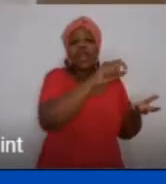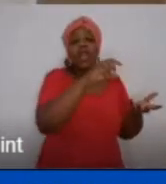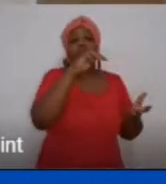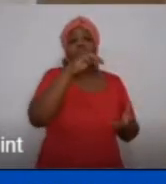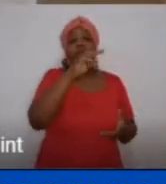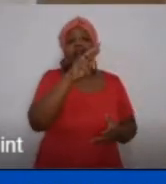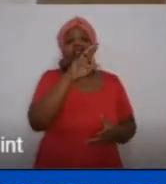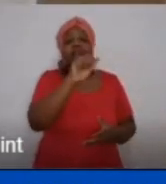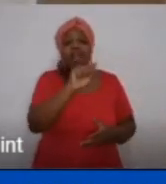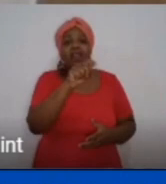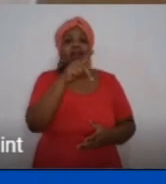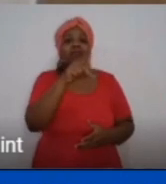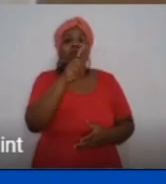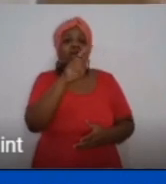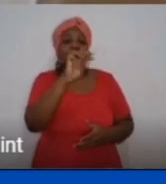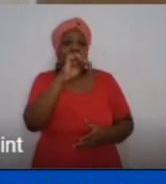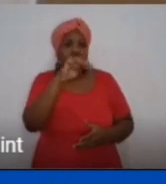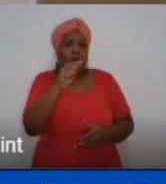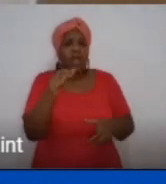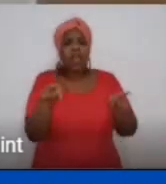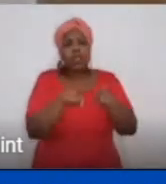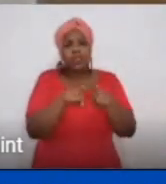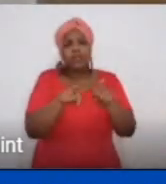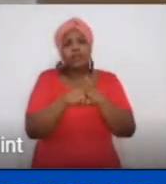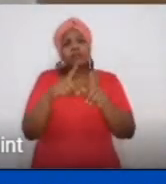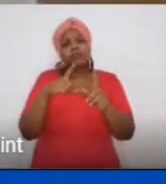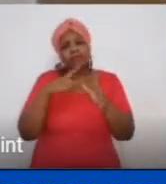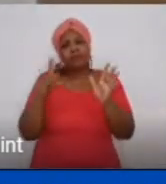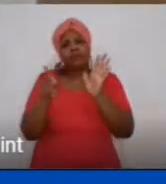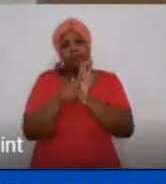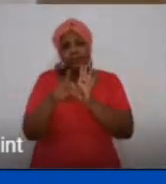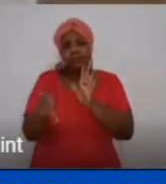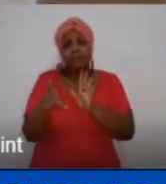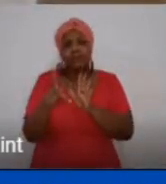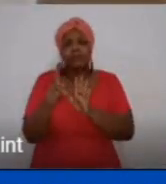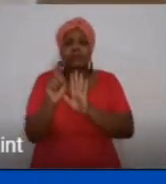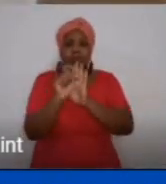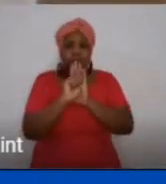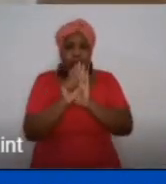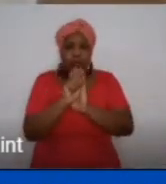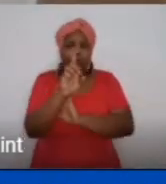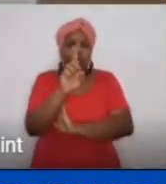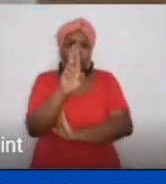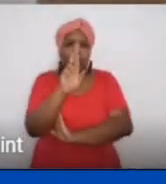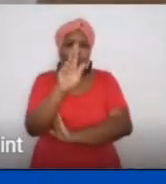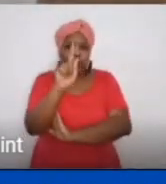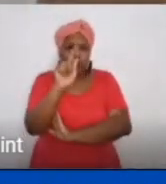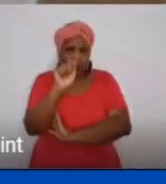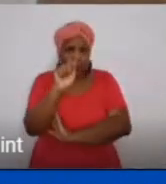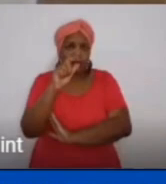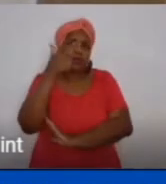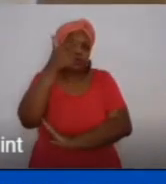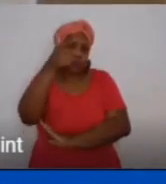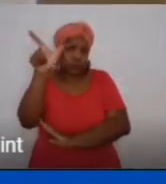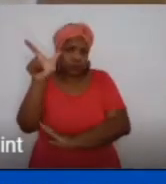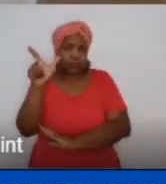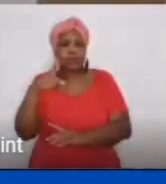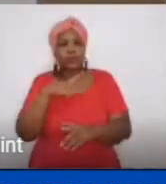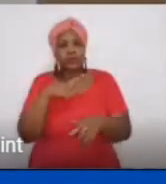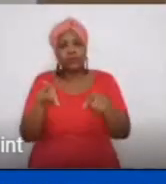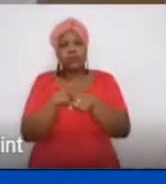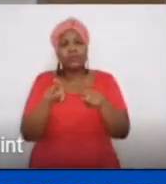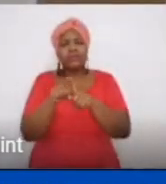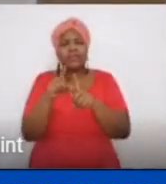matérias-primas ou das próprias drogas, vamos dizer assim, né, e de substâncias. Então, existe um